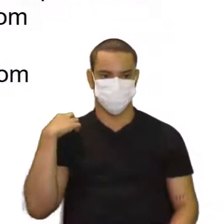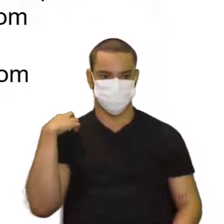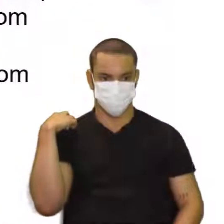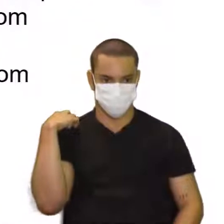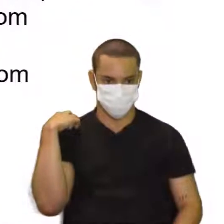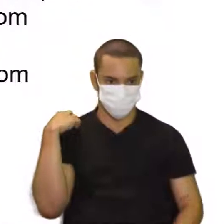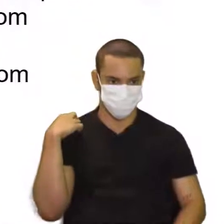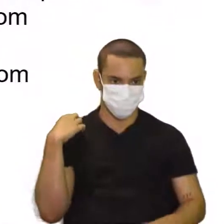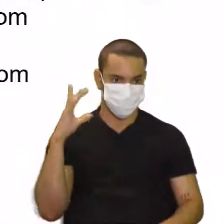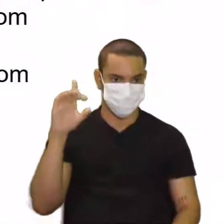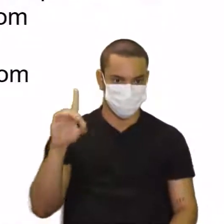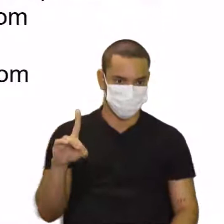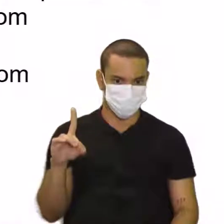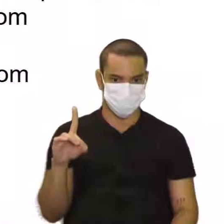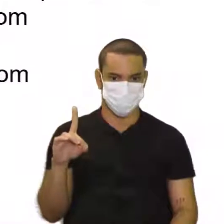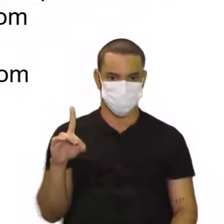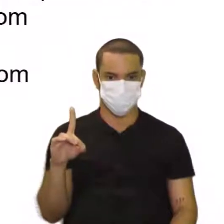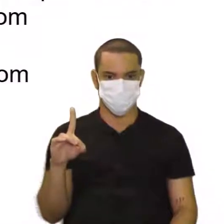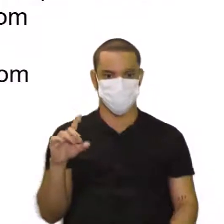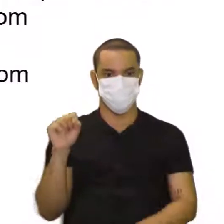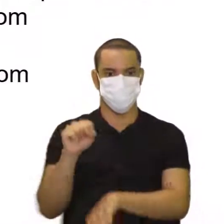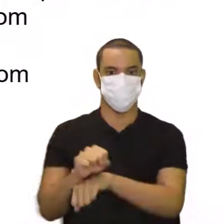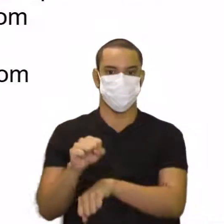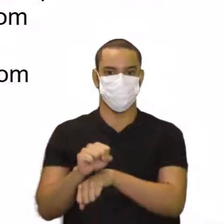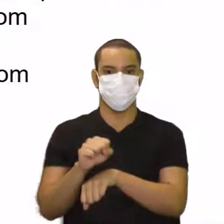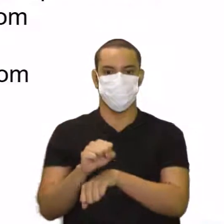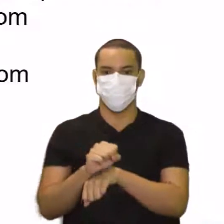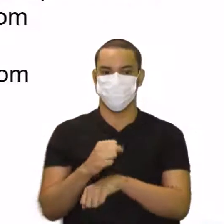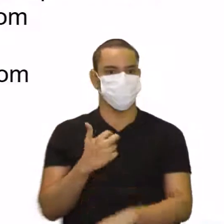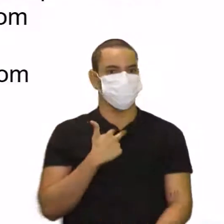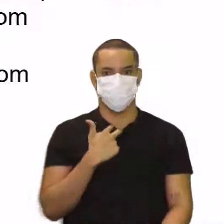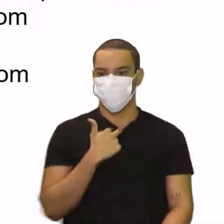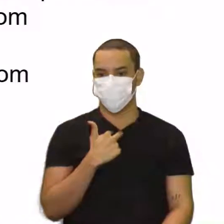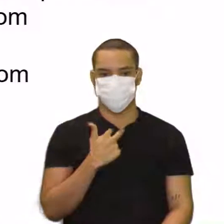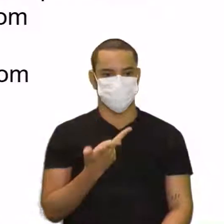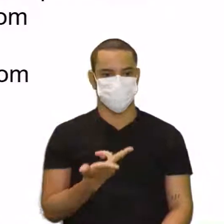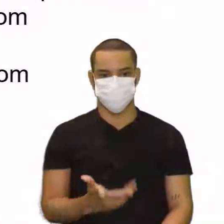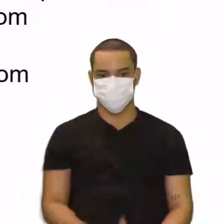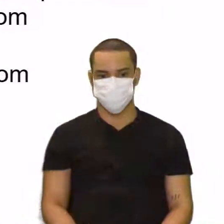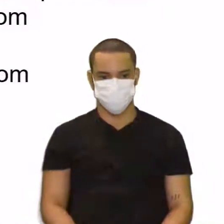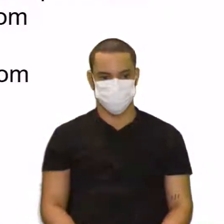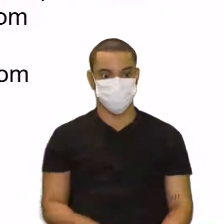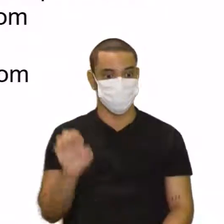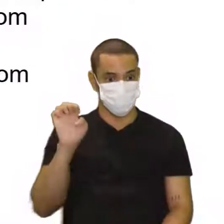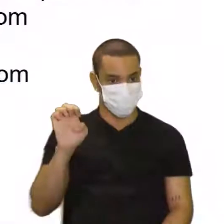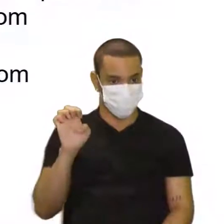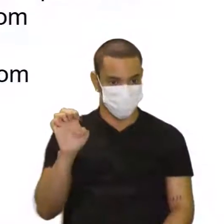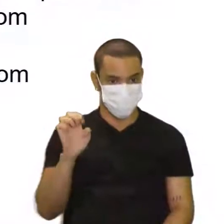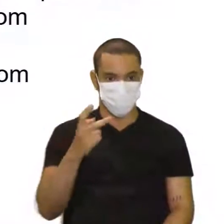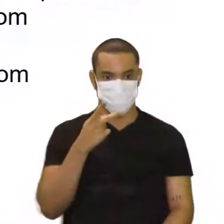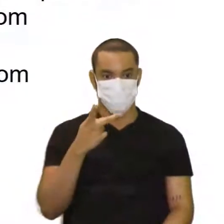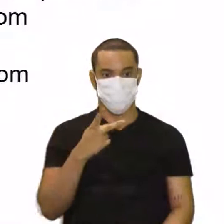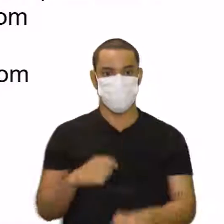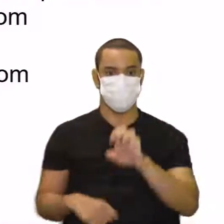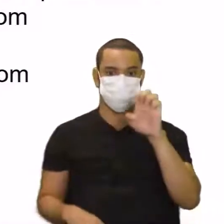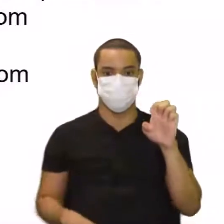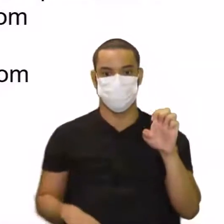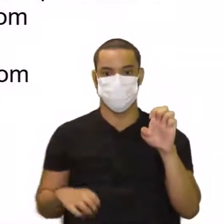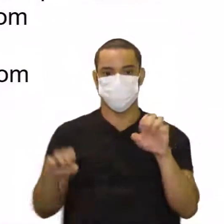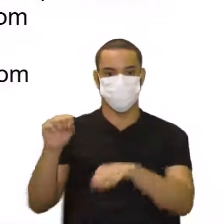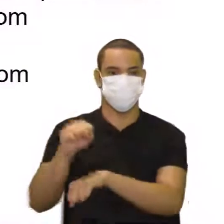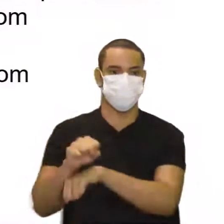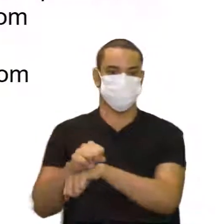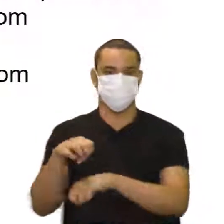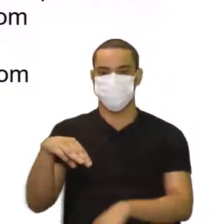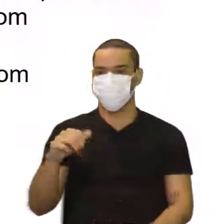D, direita e manter o ímã em repouso, também não vai rolar, né, com a polaridade invertida. E esquerda e manter o ímã em